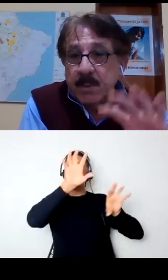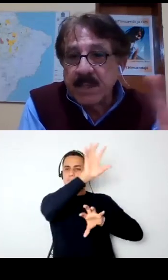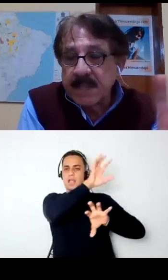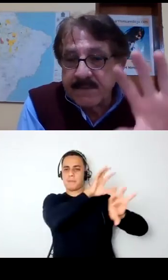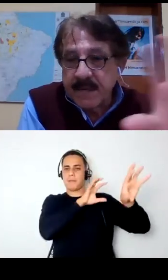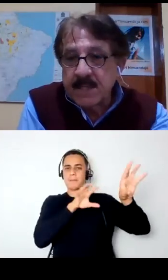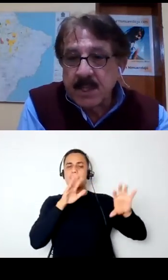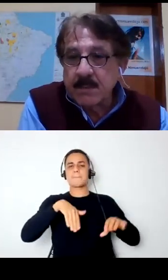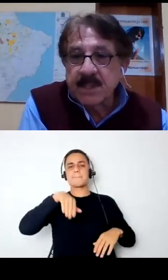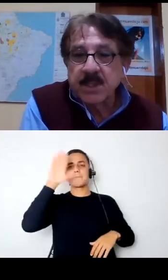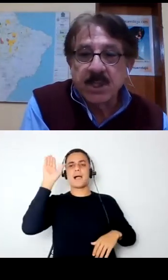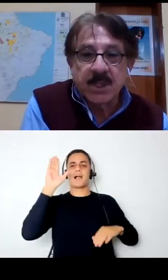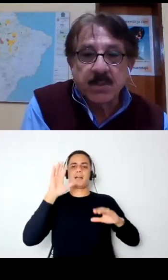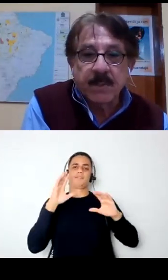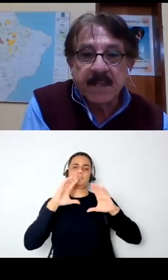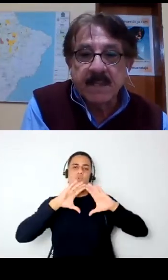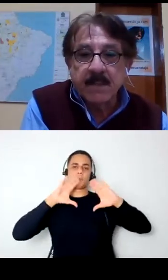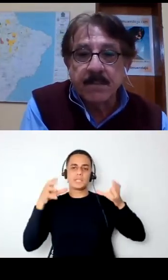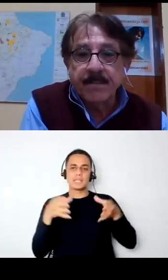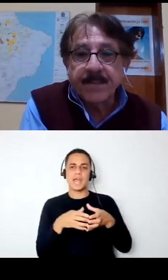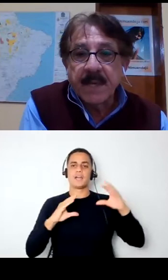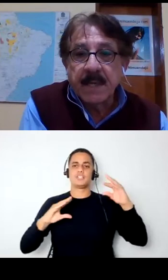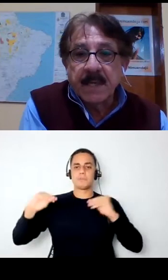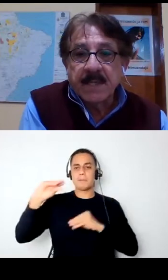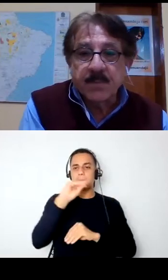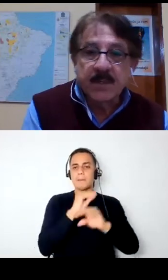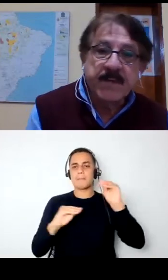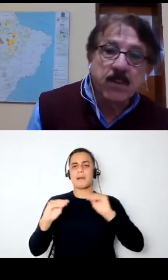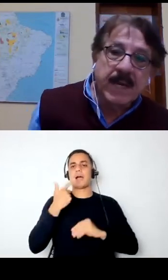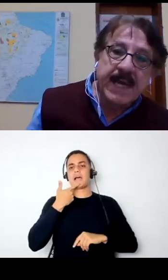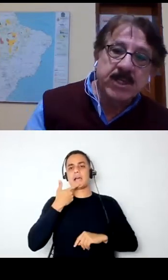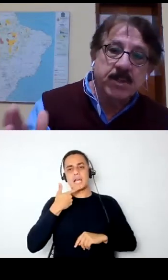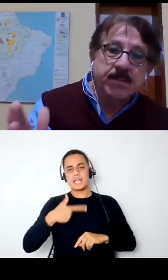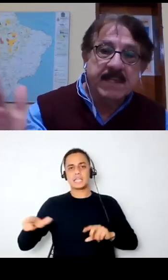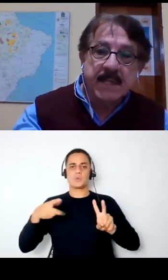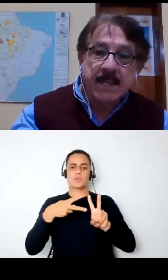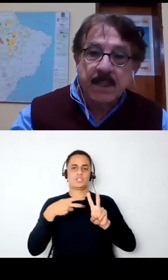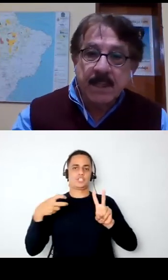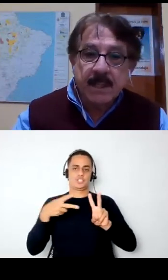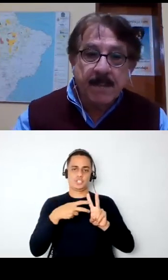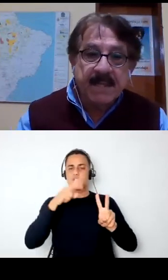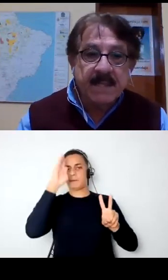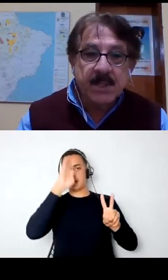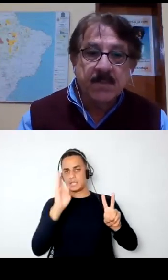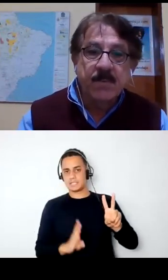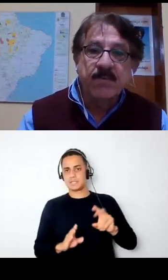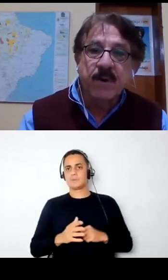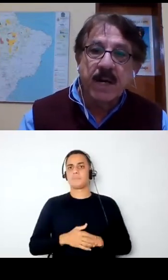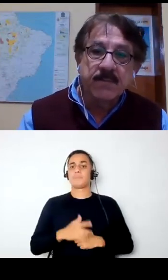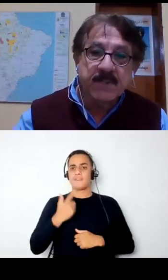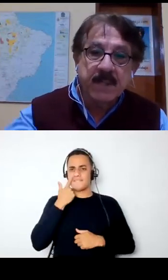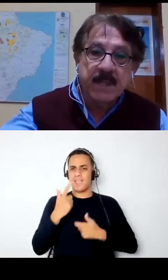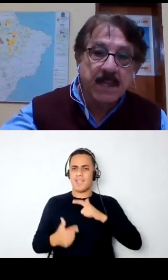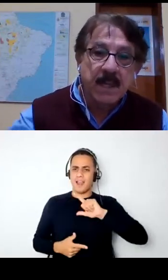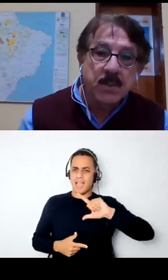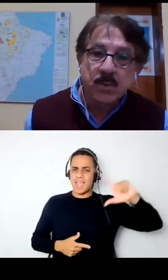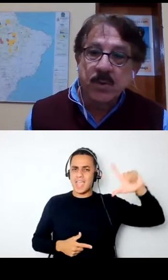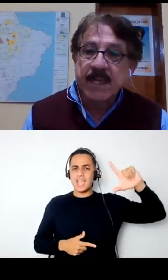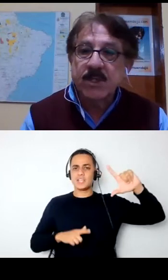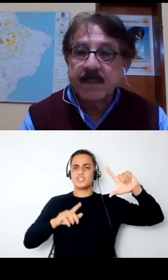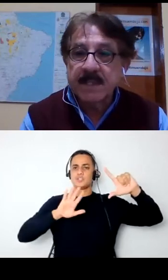as comunidades falantes de línguas indígenas no Brasil, né? Vocês podem ver que o leste brasileiro ali é bastante despovoado. Você